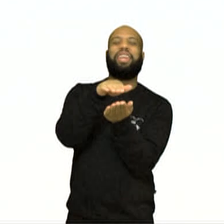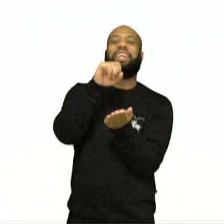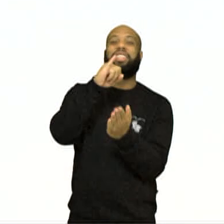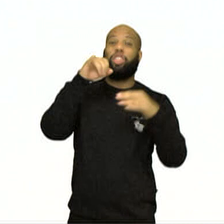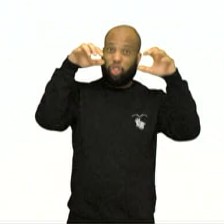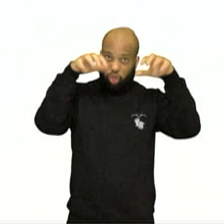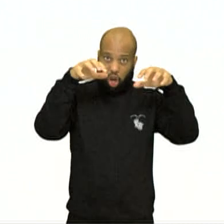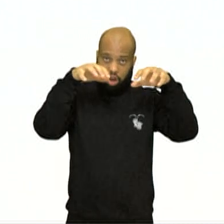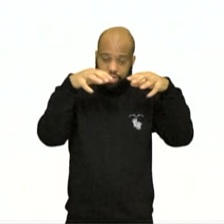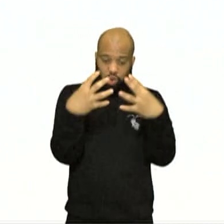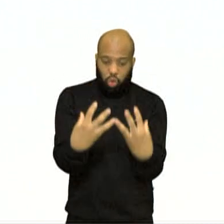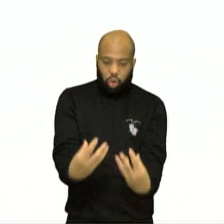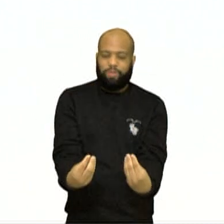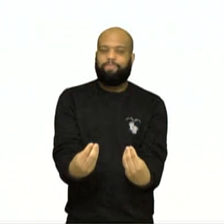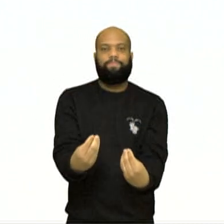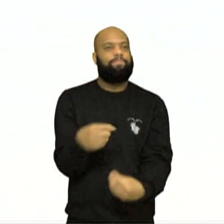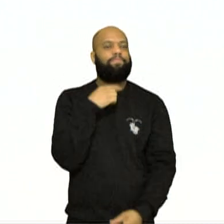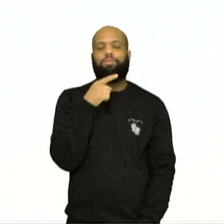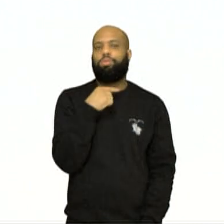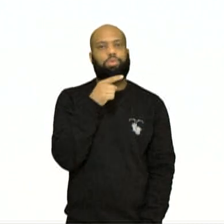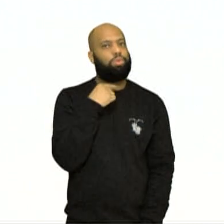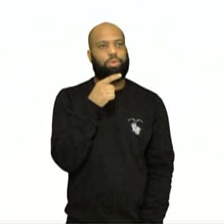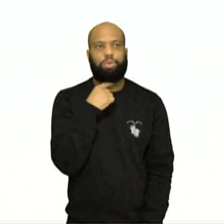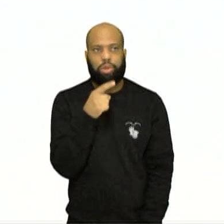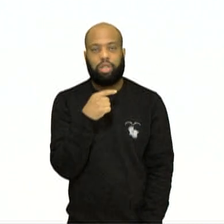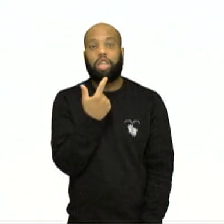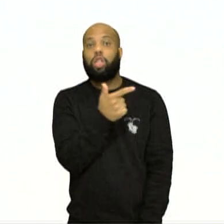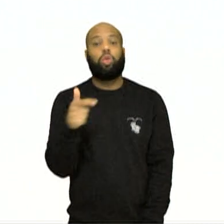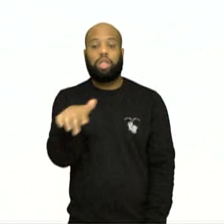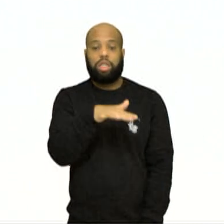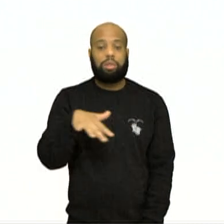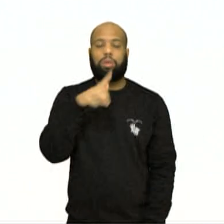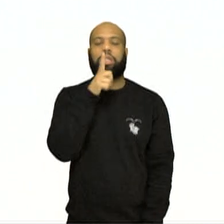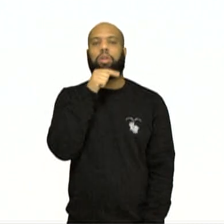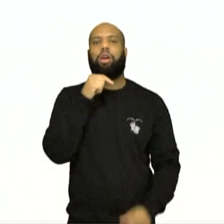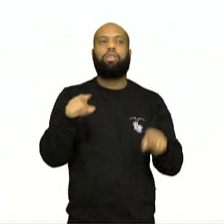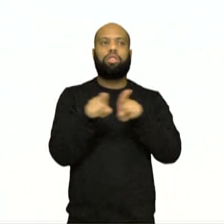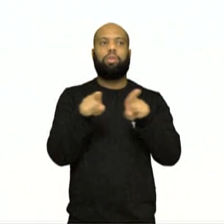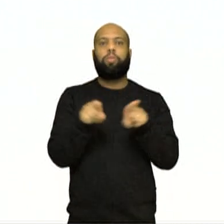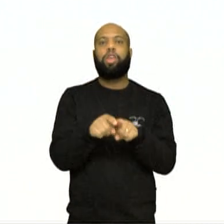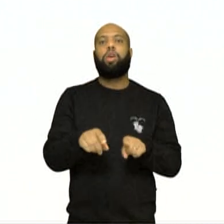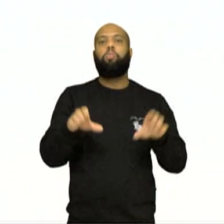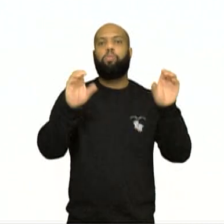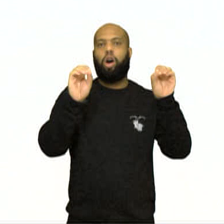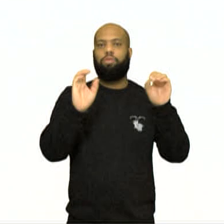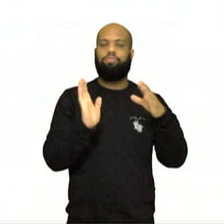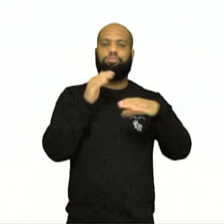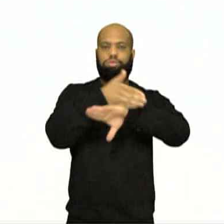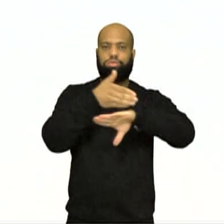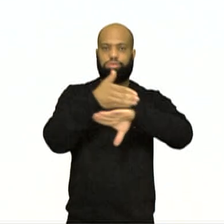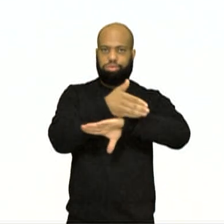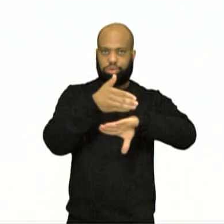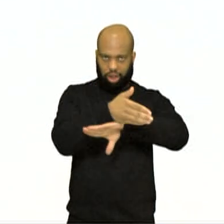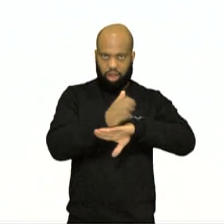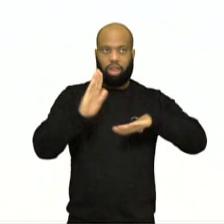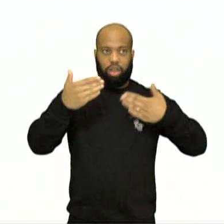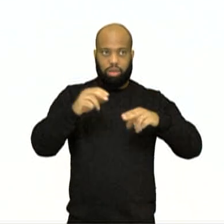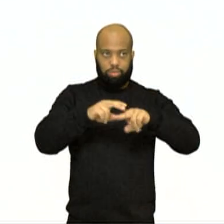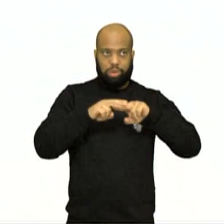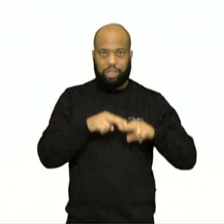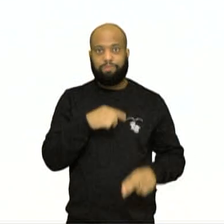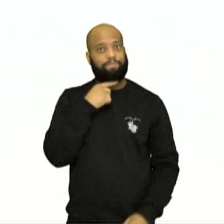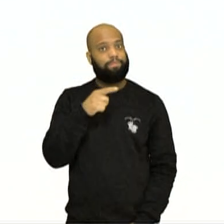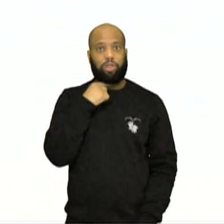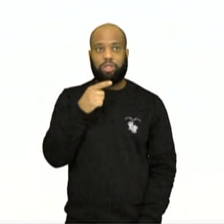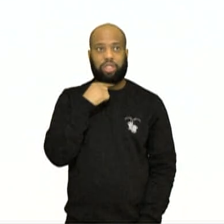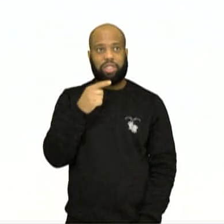Impermeável. Não há espaço para a água e para o oxigênio o quê? Penetrarem entre as partículas e assim não chega até